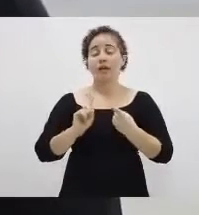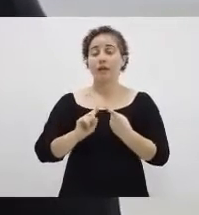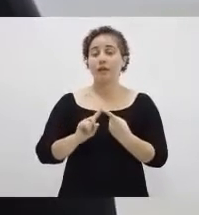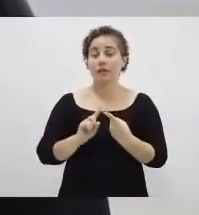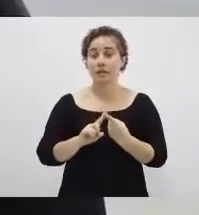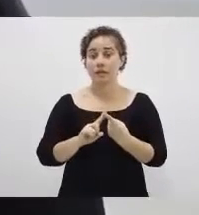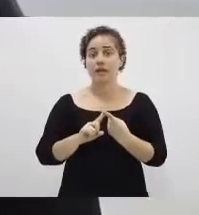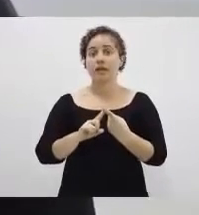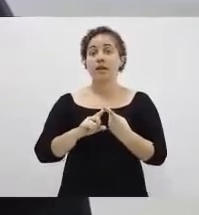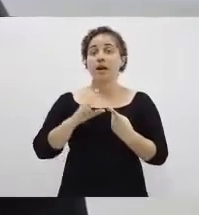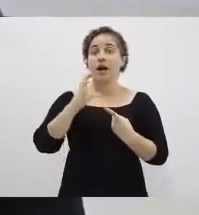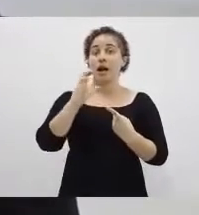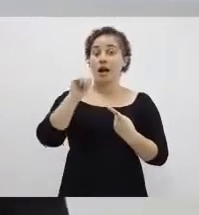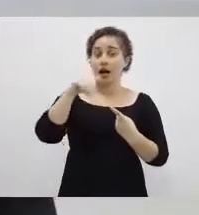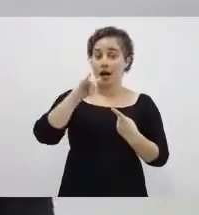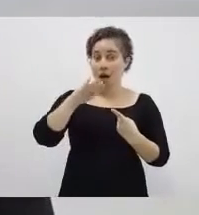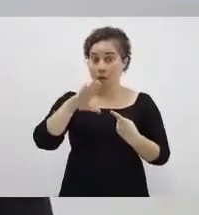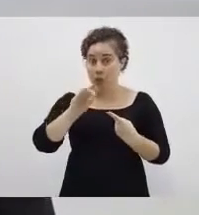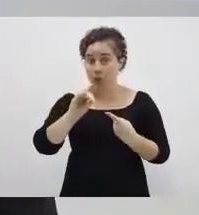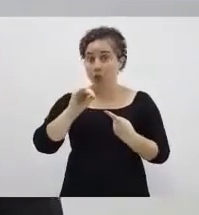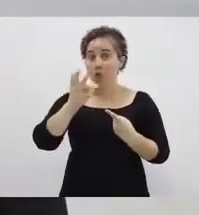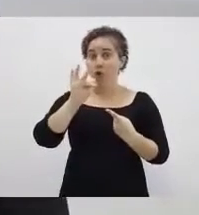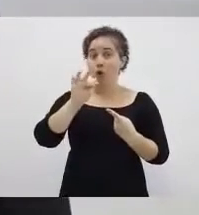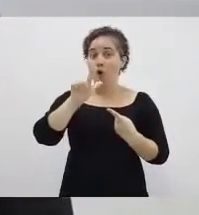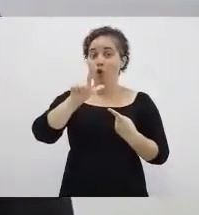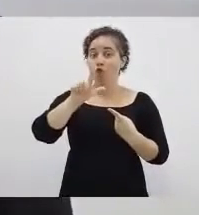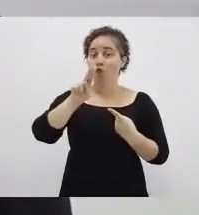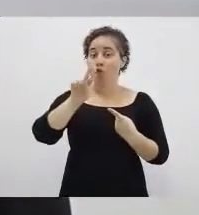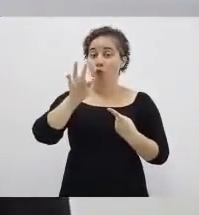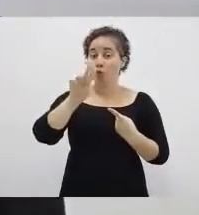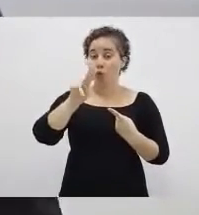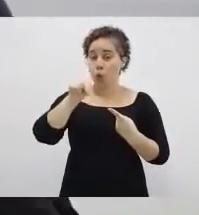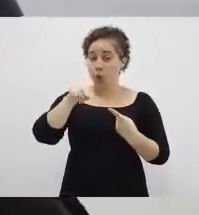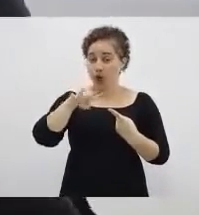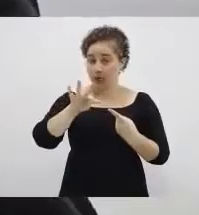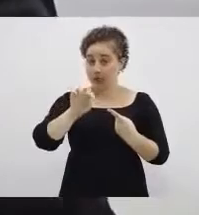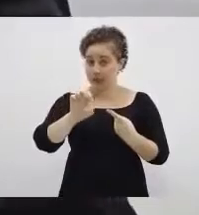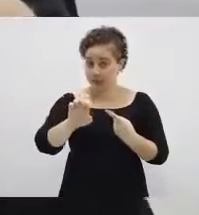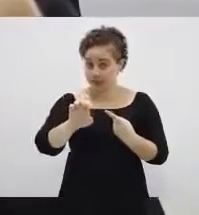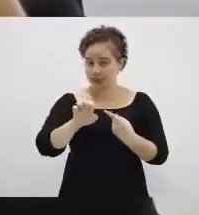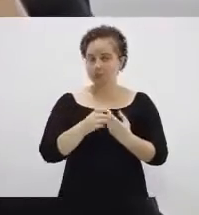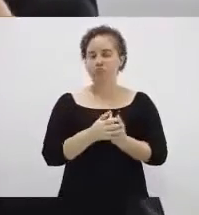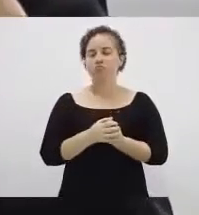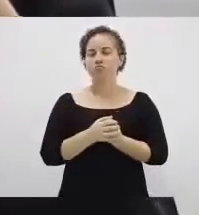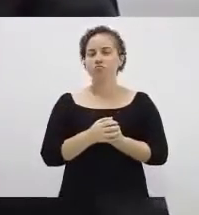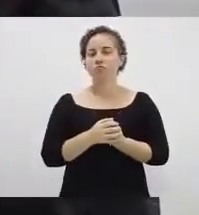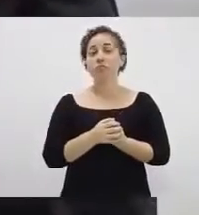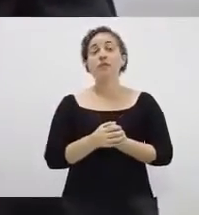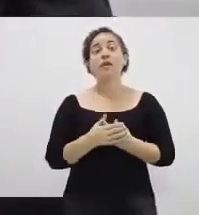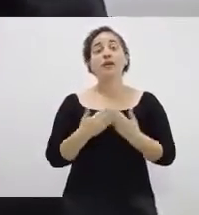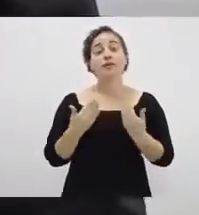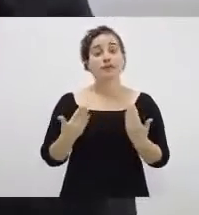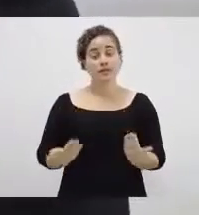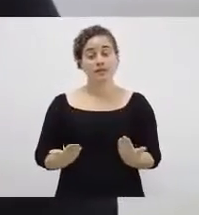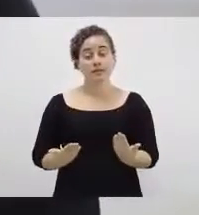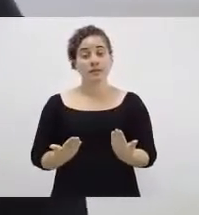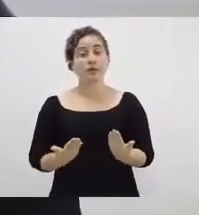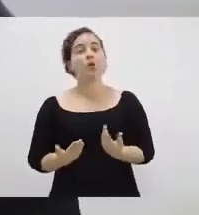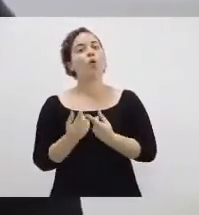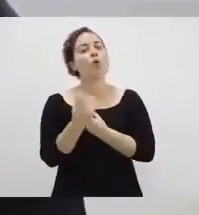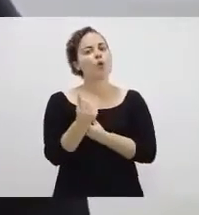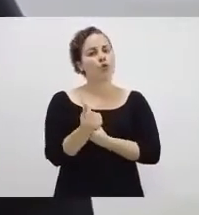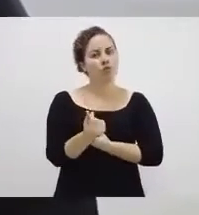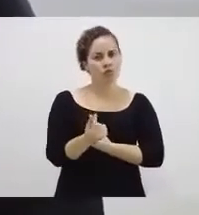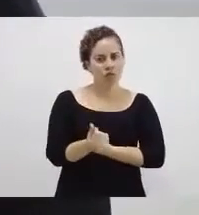regime de câmbio flutuante. O que é um regime de câmbio flutuante? O câmbio, o preço ou a taxa